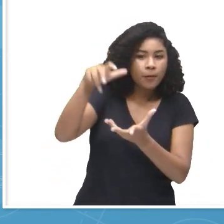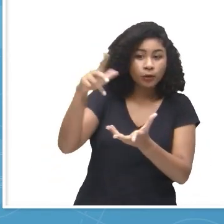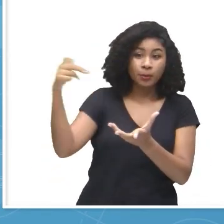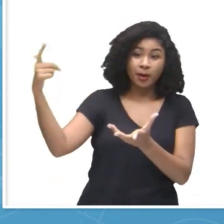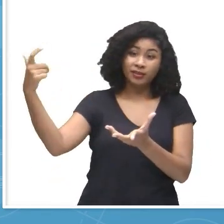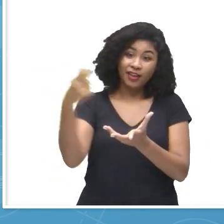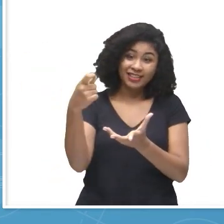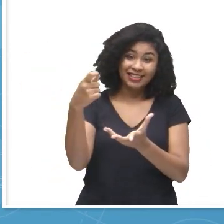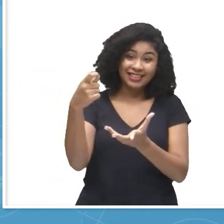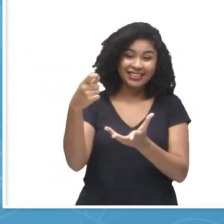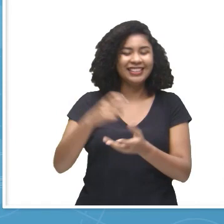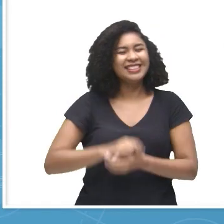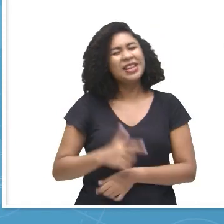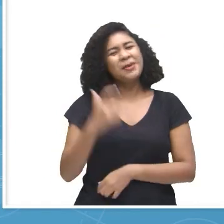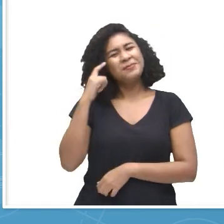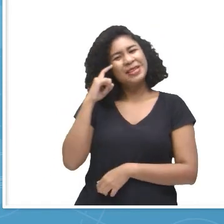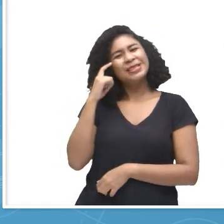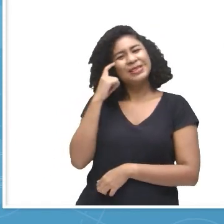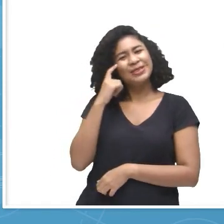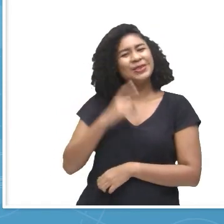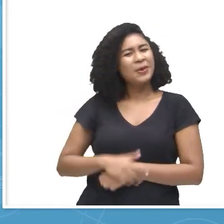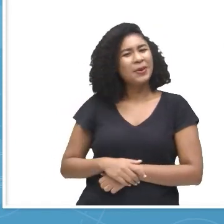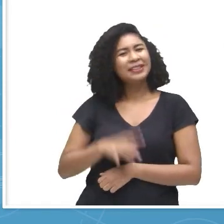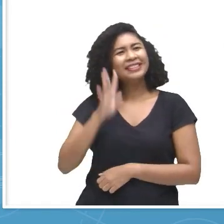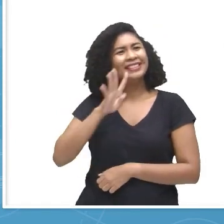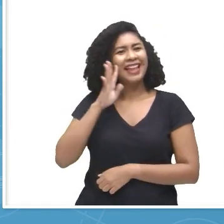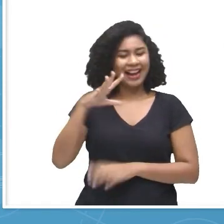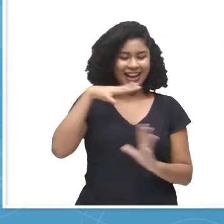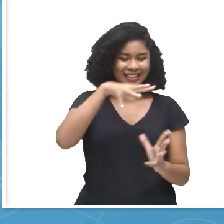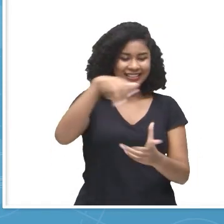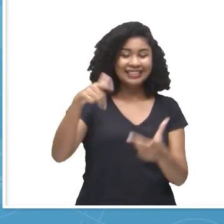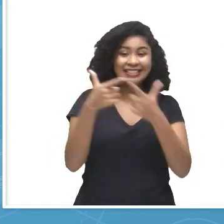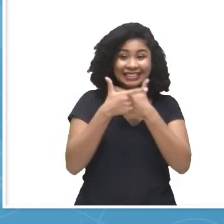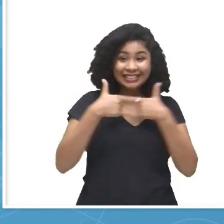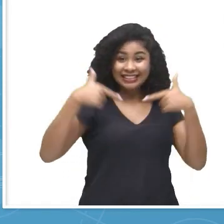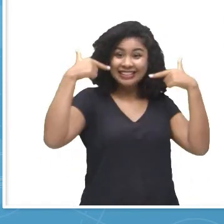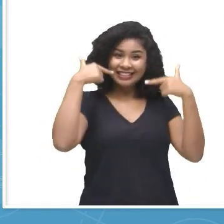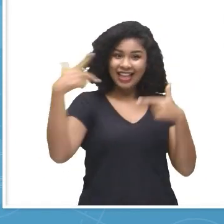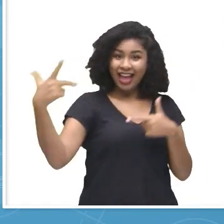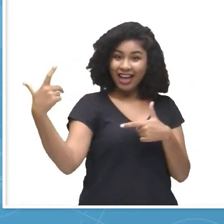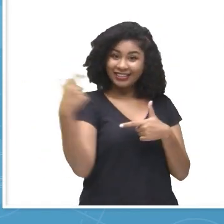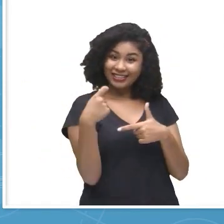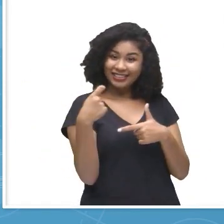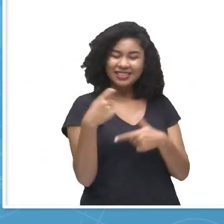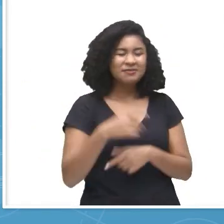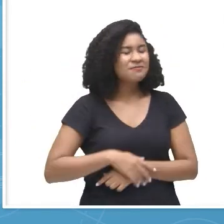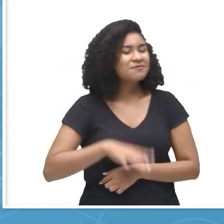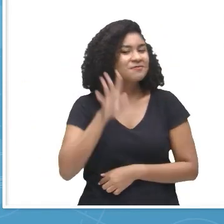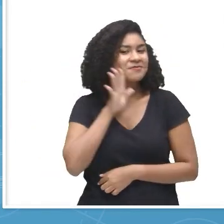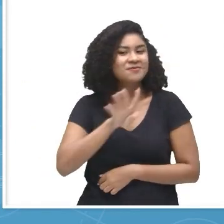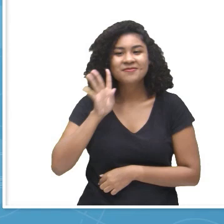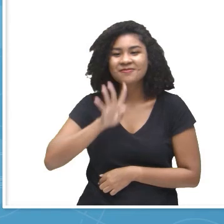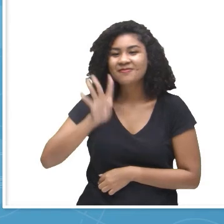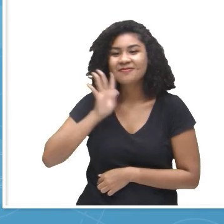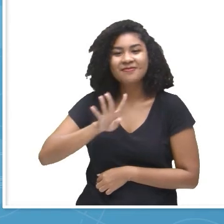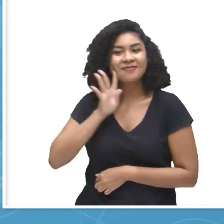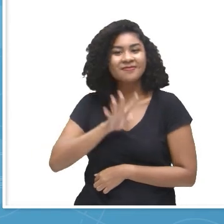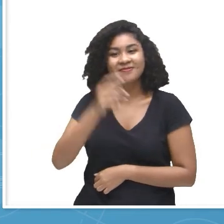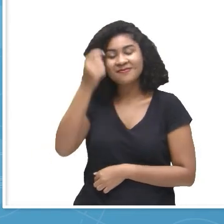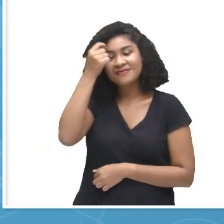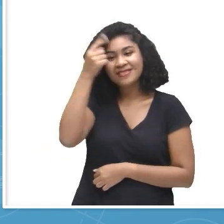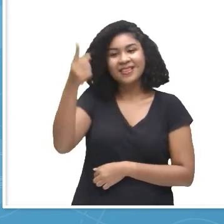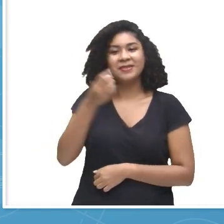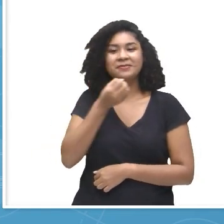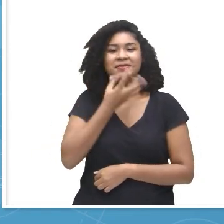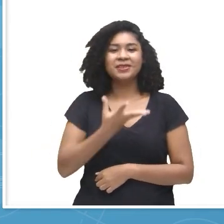adorei. Já pensou? Planeta Terra todo lindão, feliz, sendo vacinado com uma seringuinha assim? Nossa, aí vai ficar muito legal.